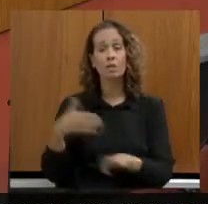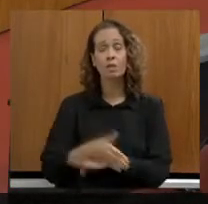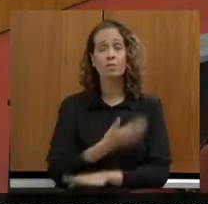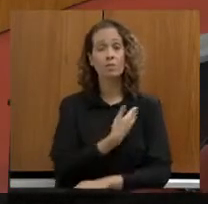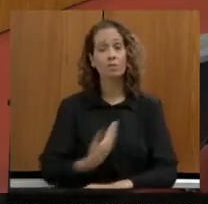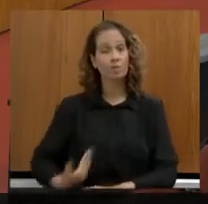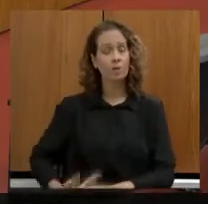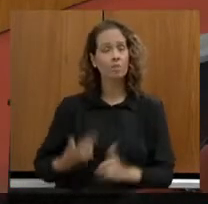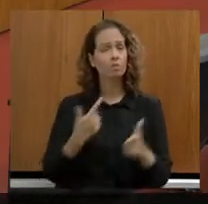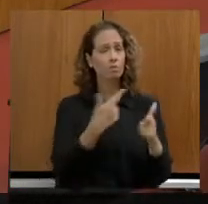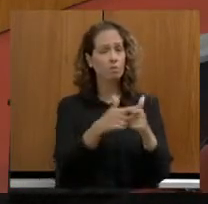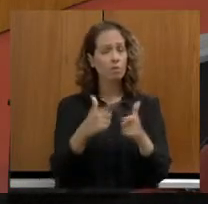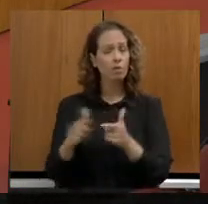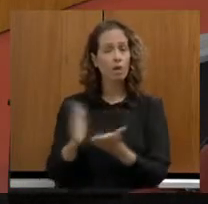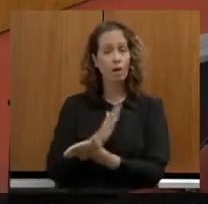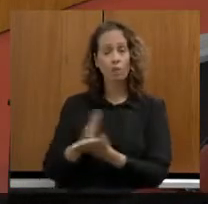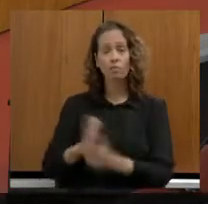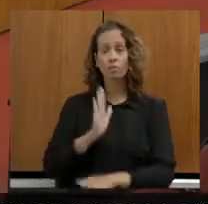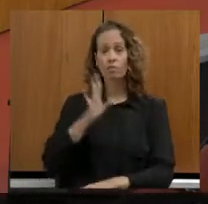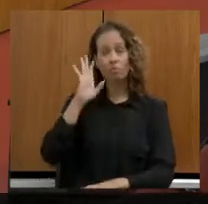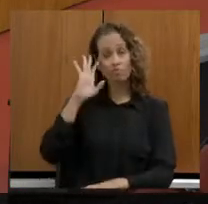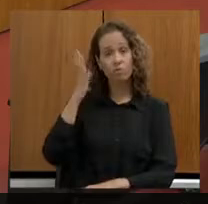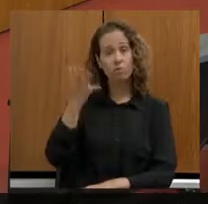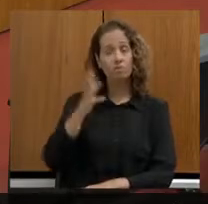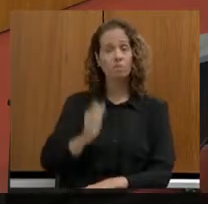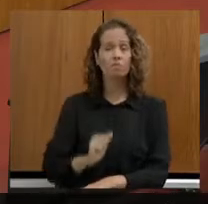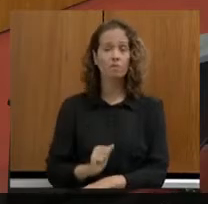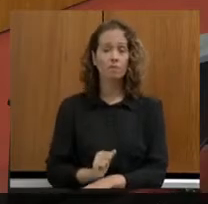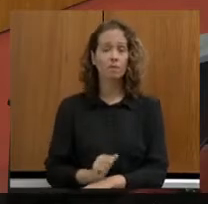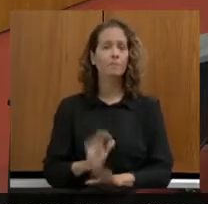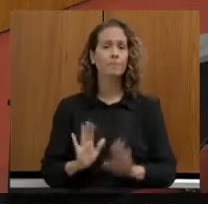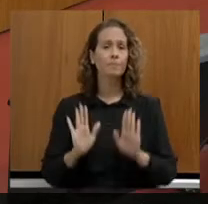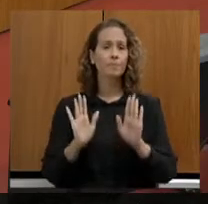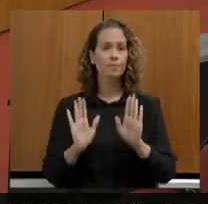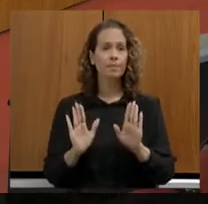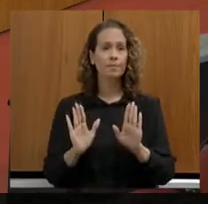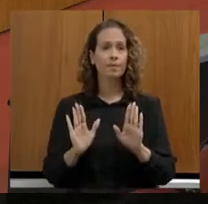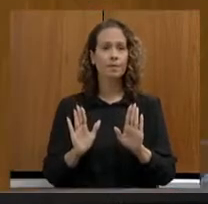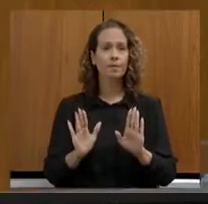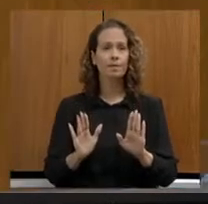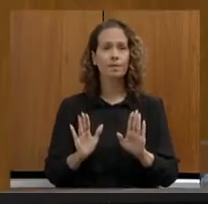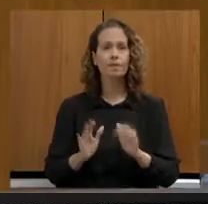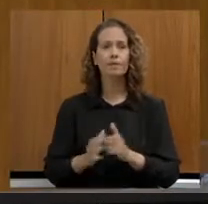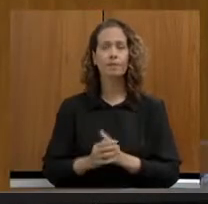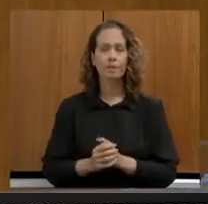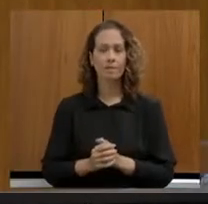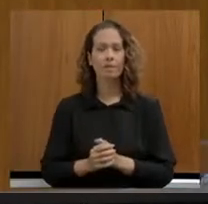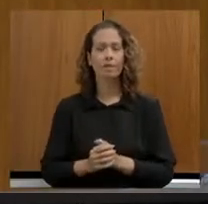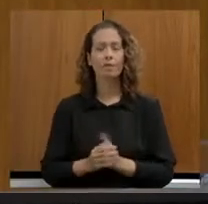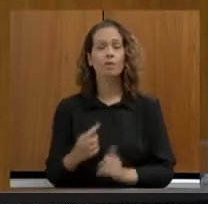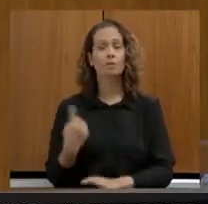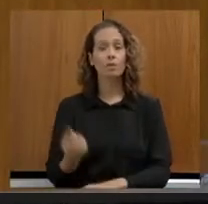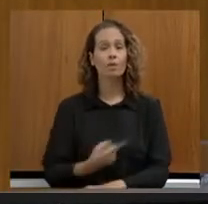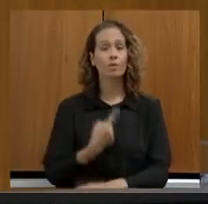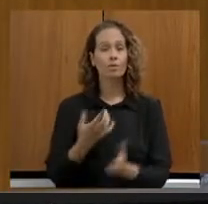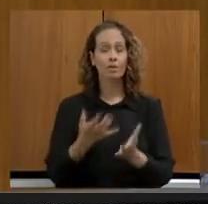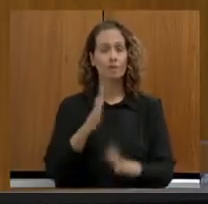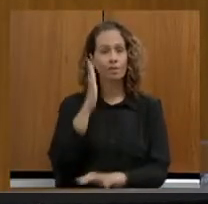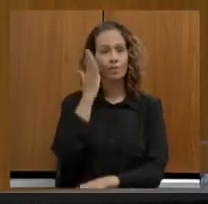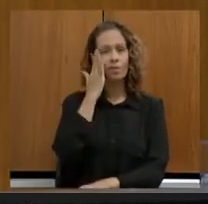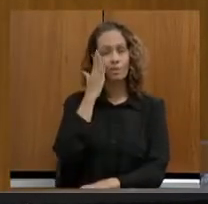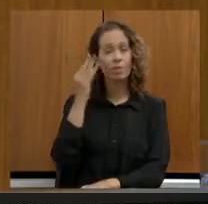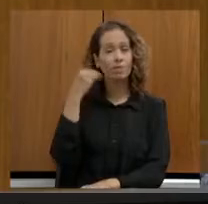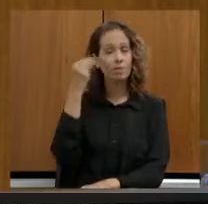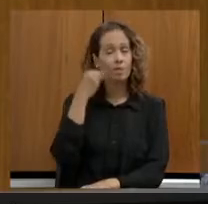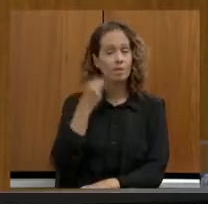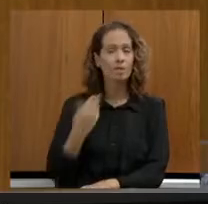com alguns problemas que foram resolvidos mas a gente quer saber em termos atuais né porque é uma experiência tão